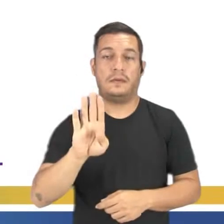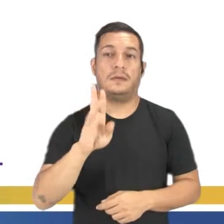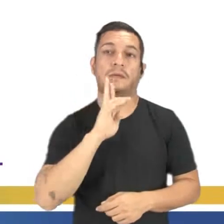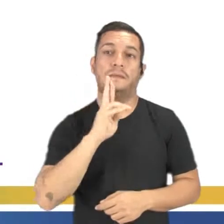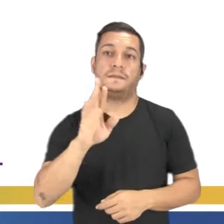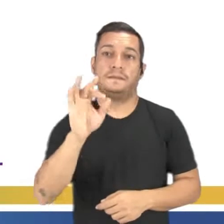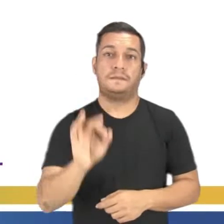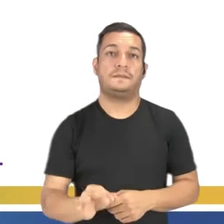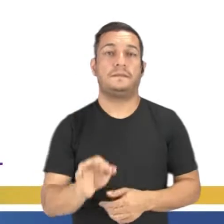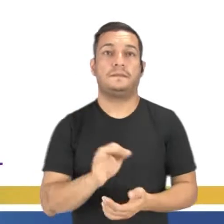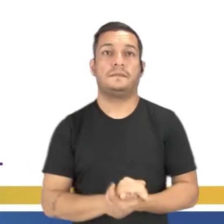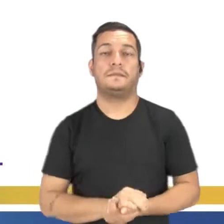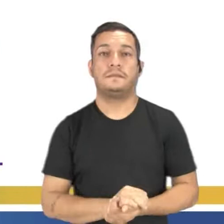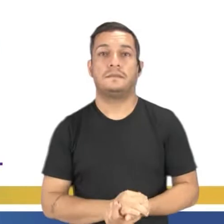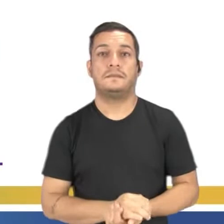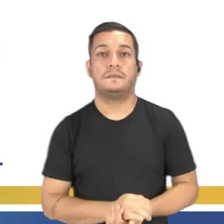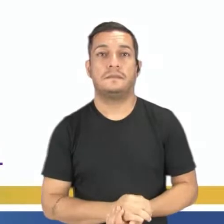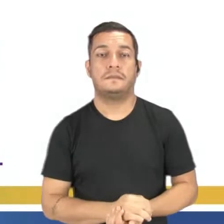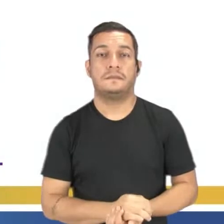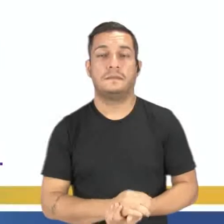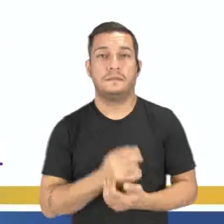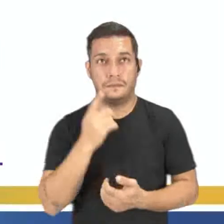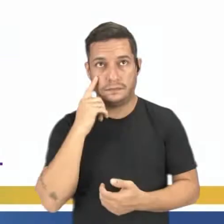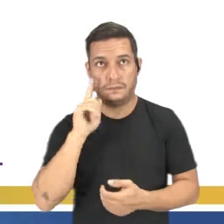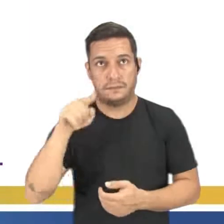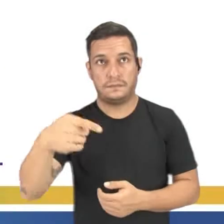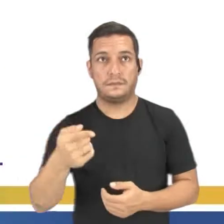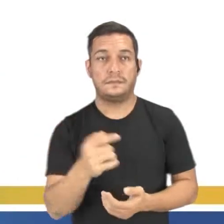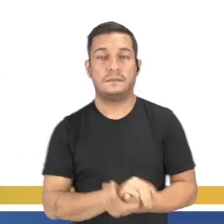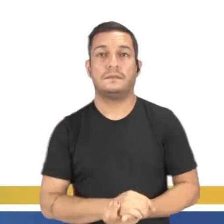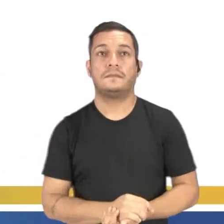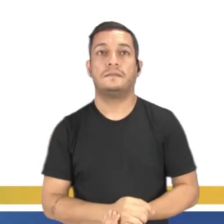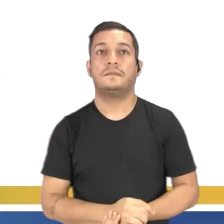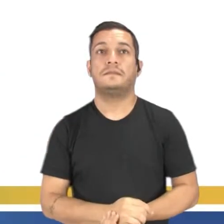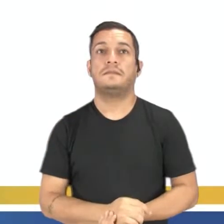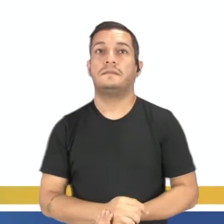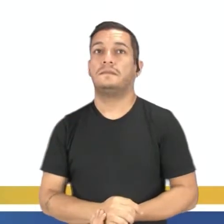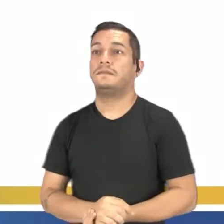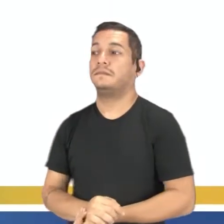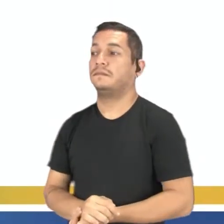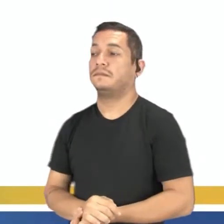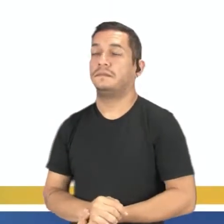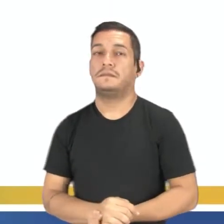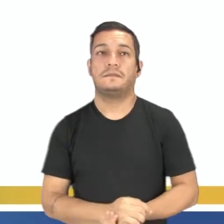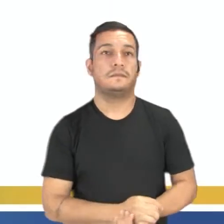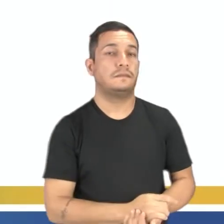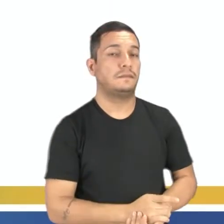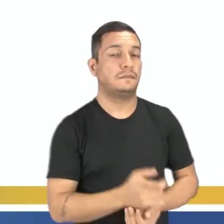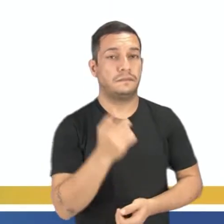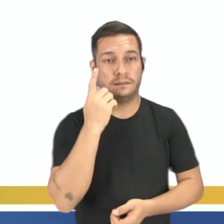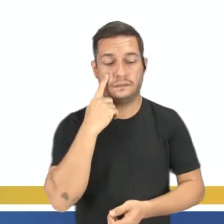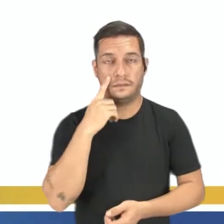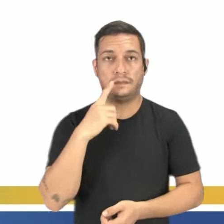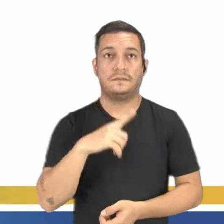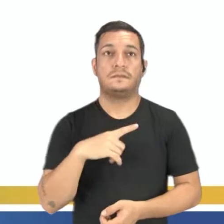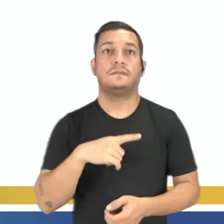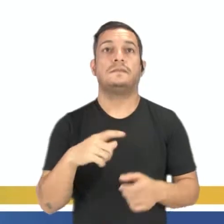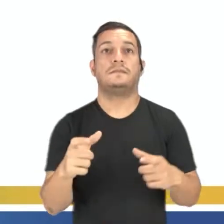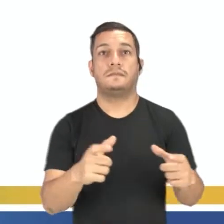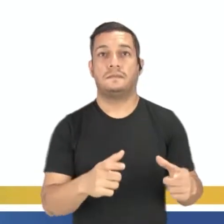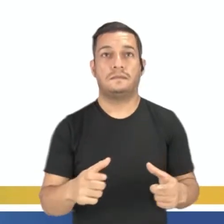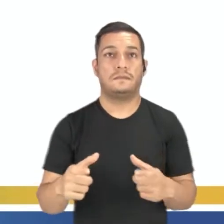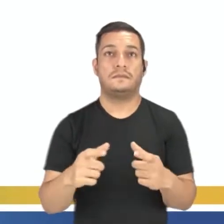a alternativa correta, certo? E vamos para uma próxima situação. Na próxima situação, temos que